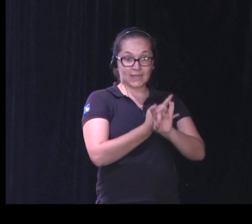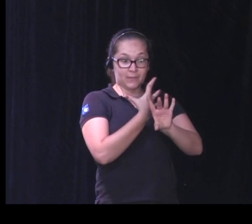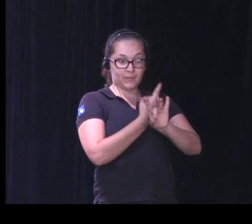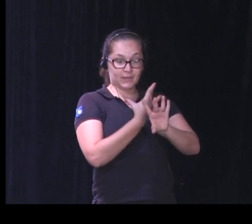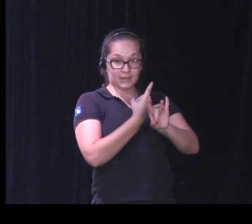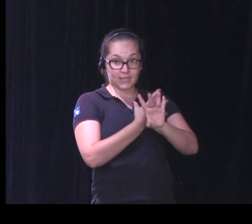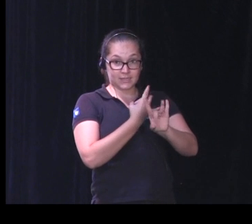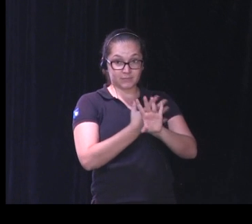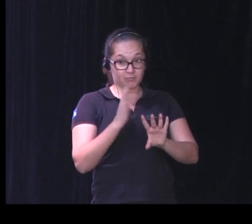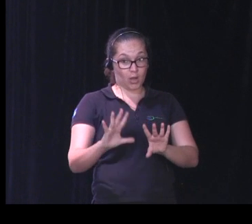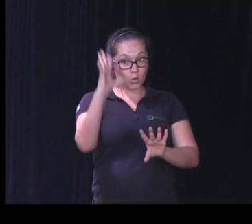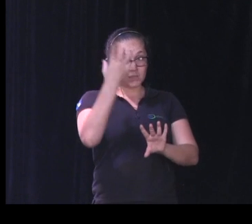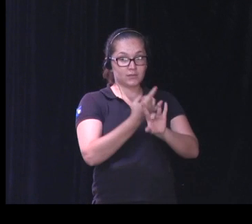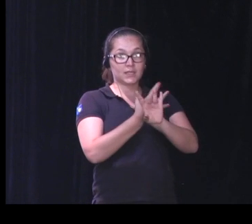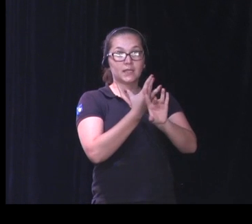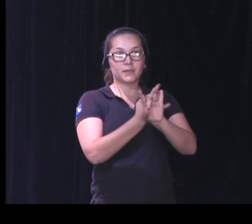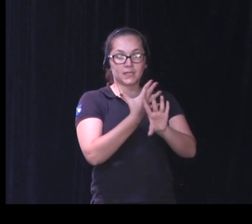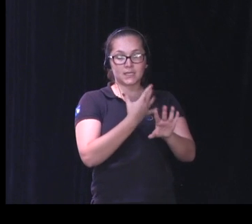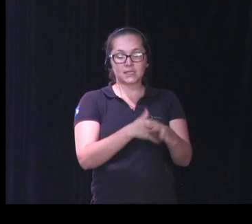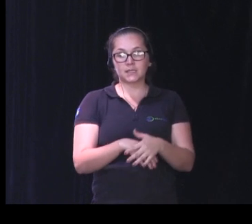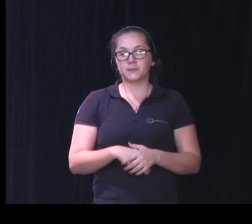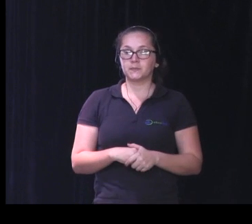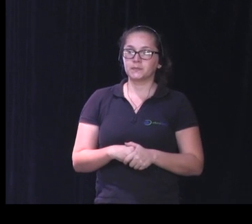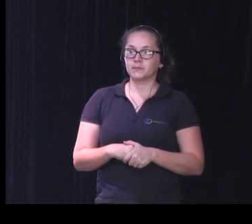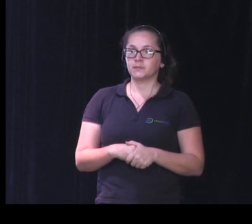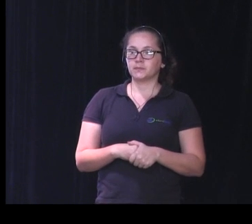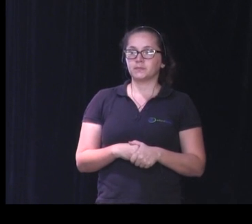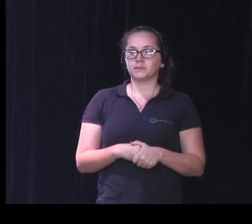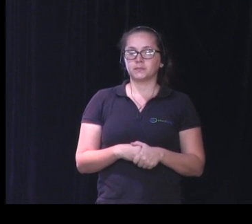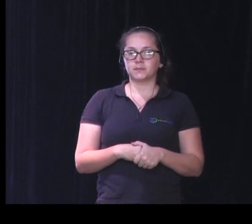no momento da independência,